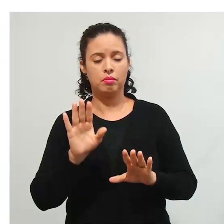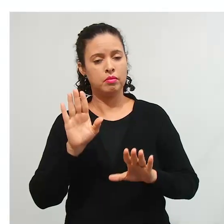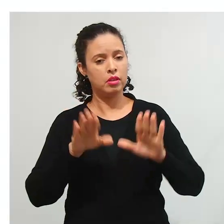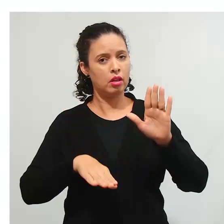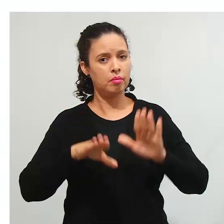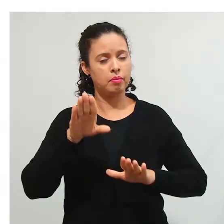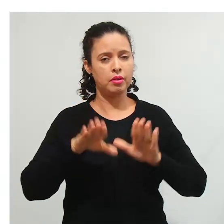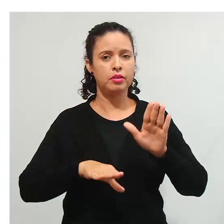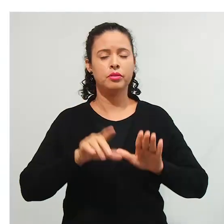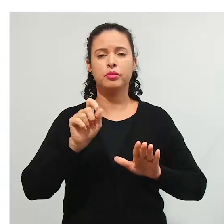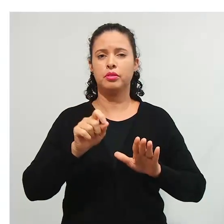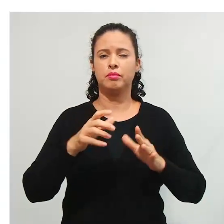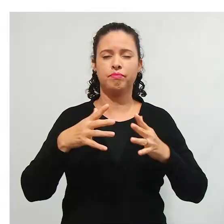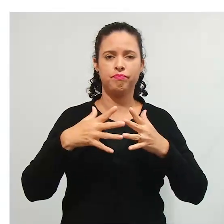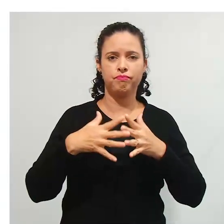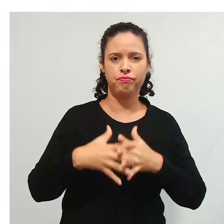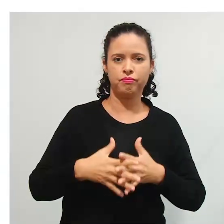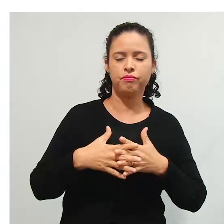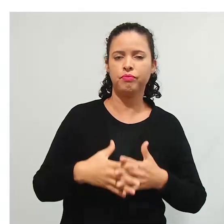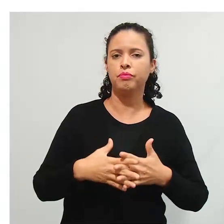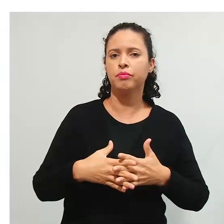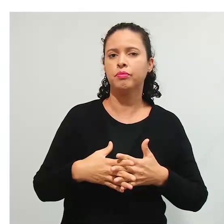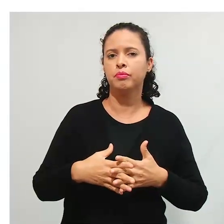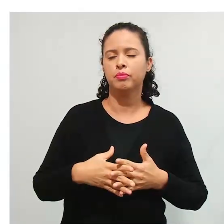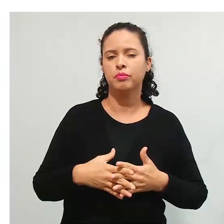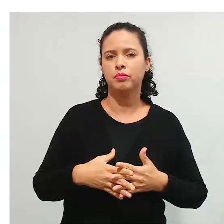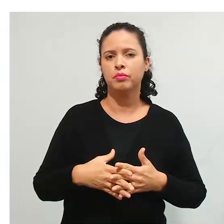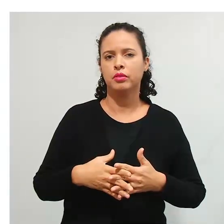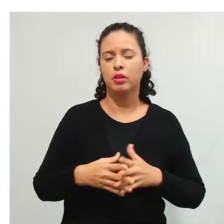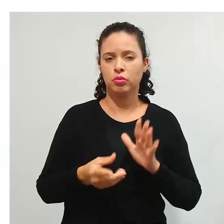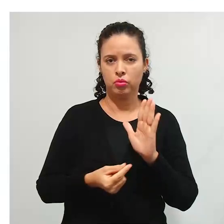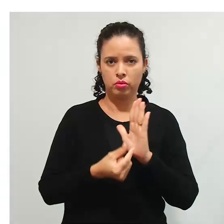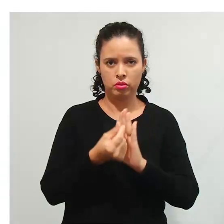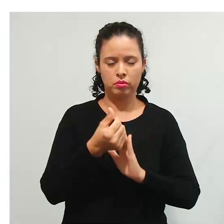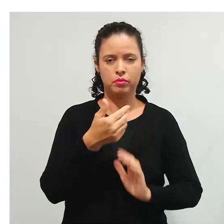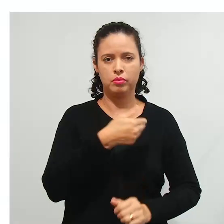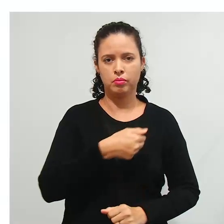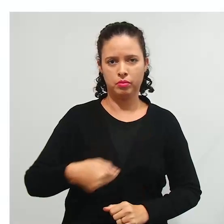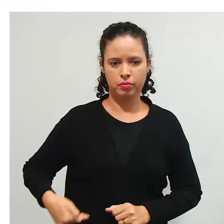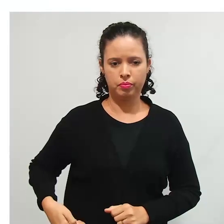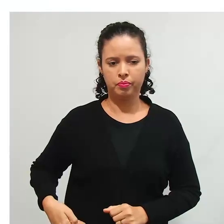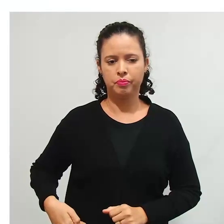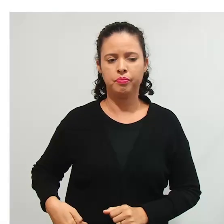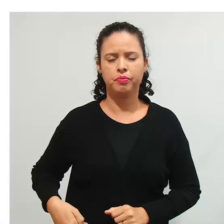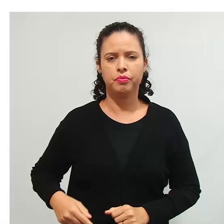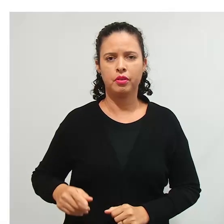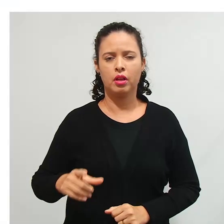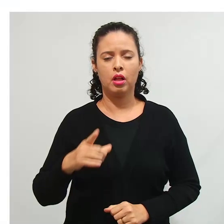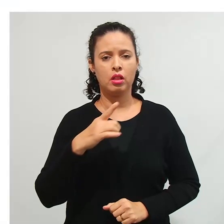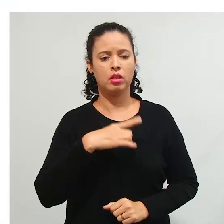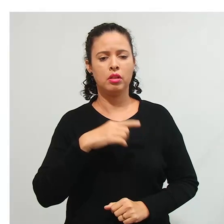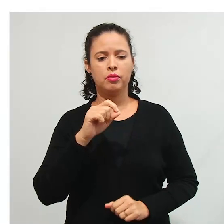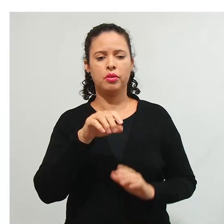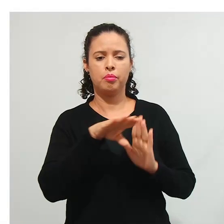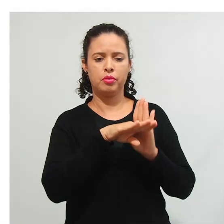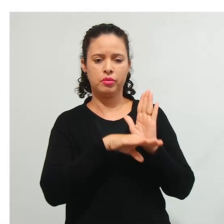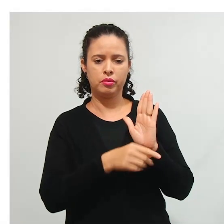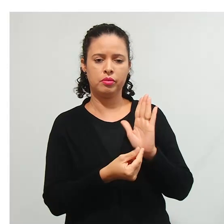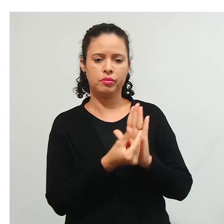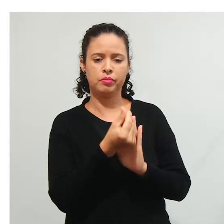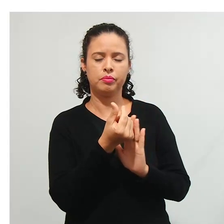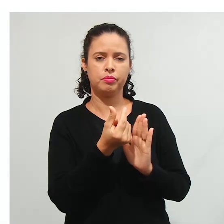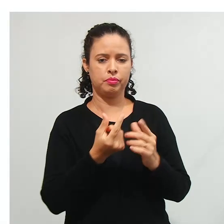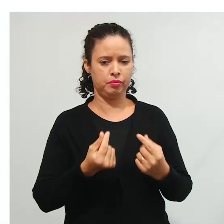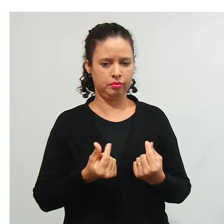sim, dependendo da complexidade do orçamento público. Aí a gente tem programação